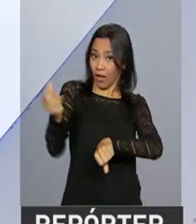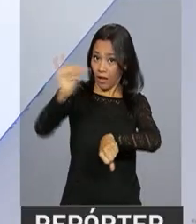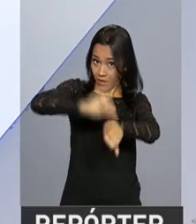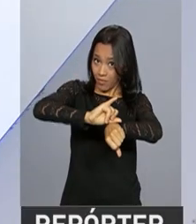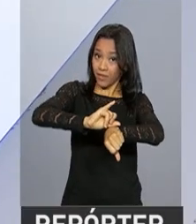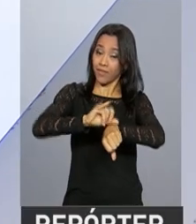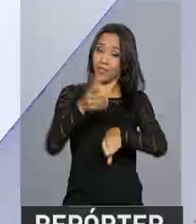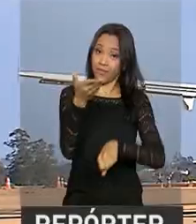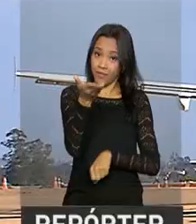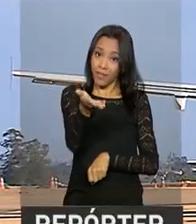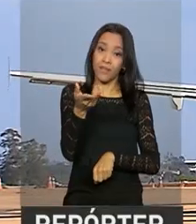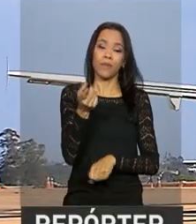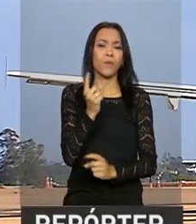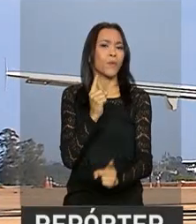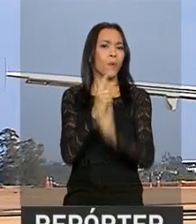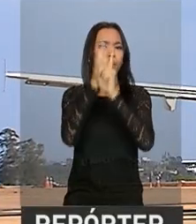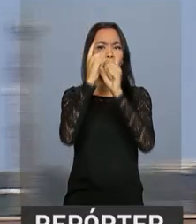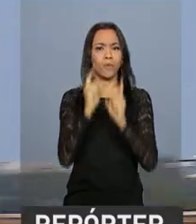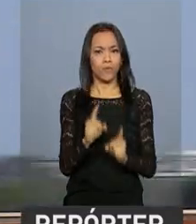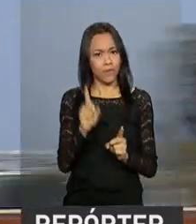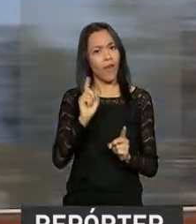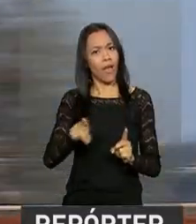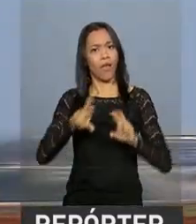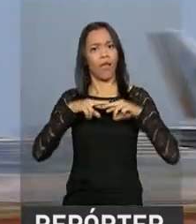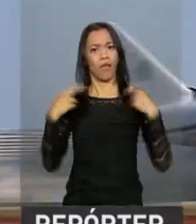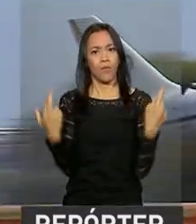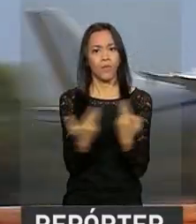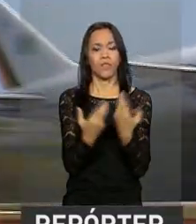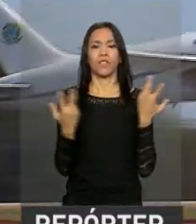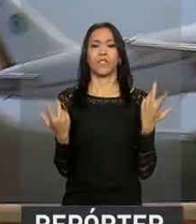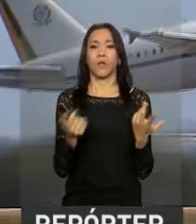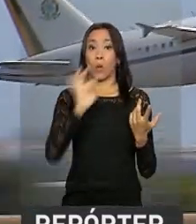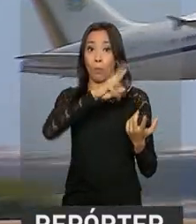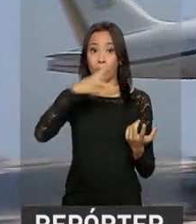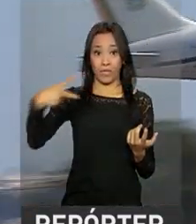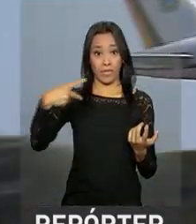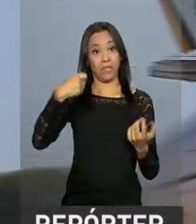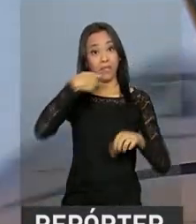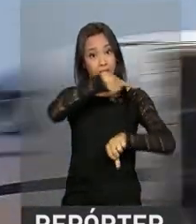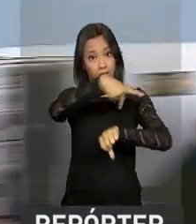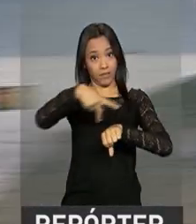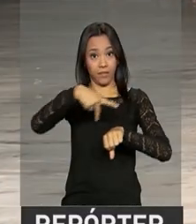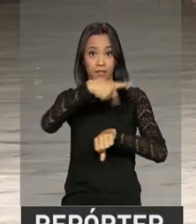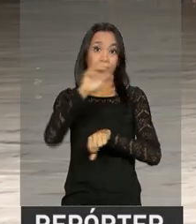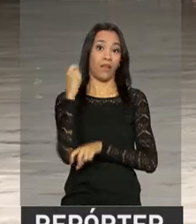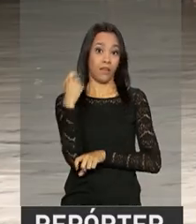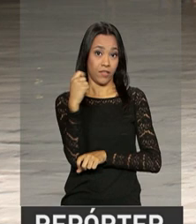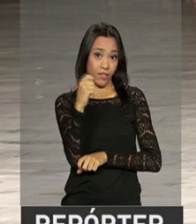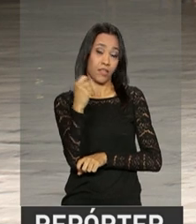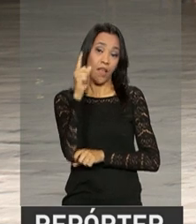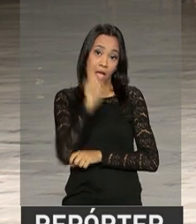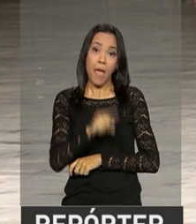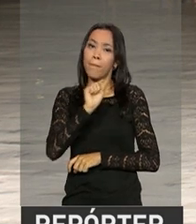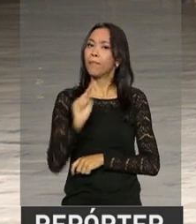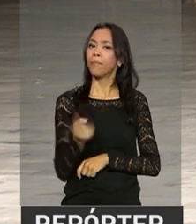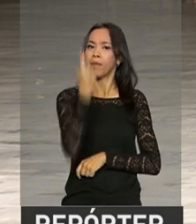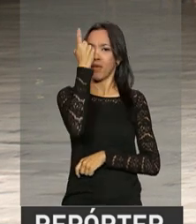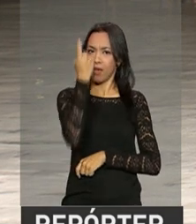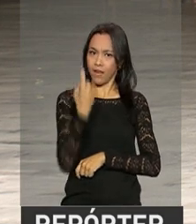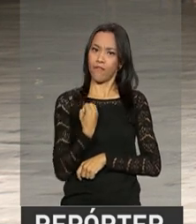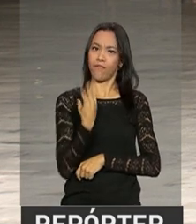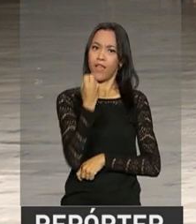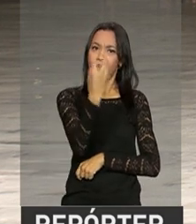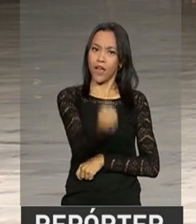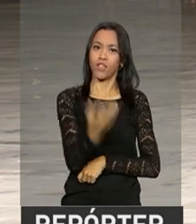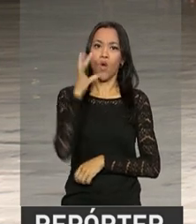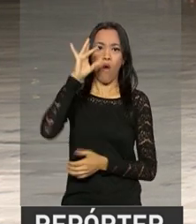tem como você falou esse encontro tem uma reunião de trabalho com o presidente do país vizinho Maurício macri essa é a primeira viagem oficial